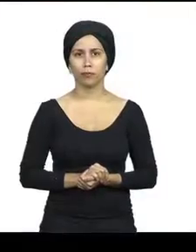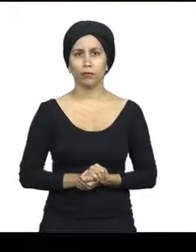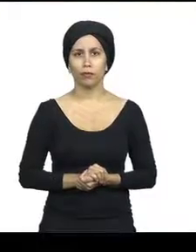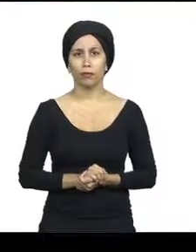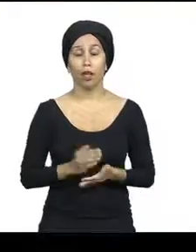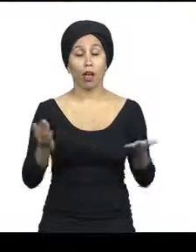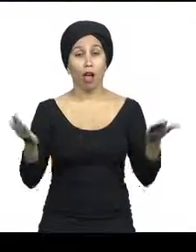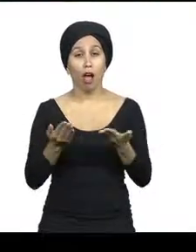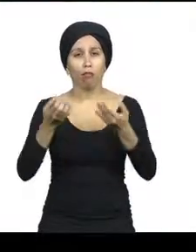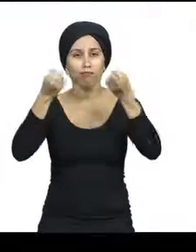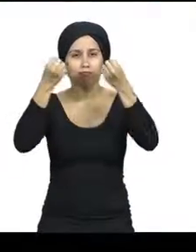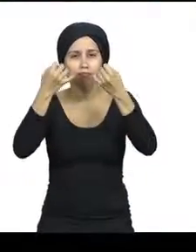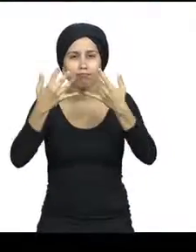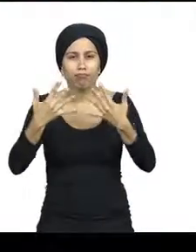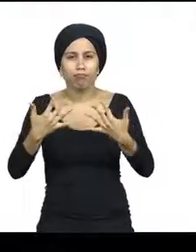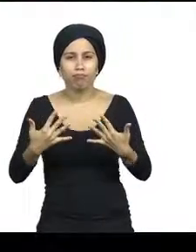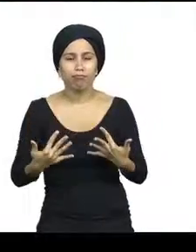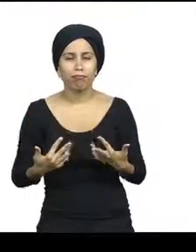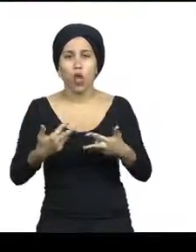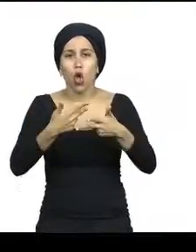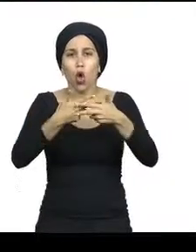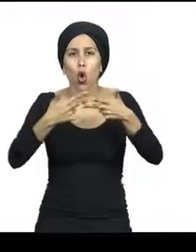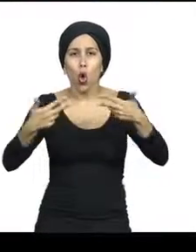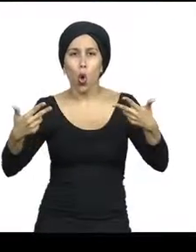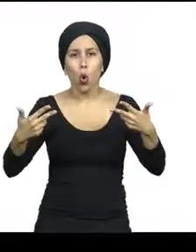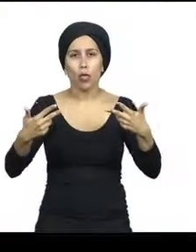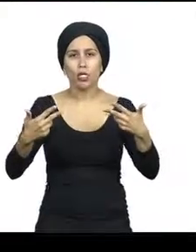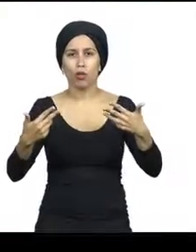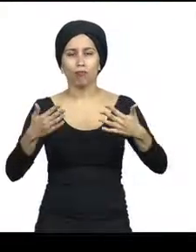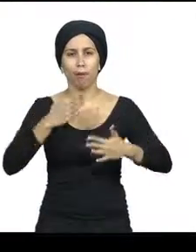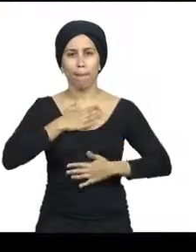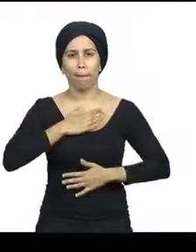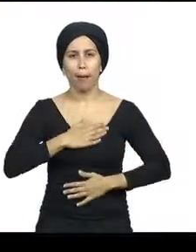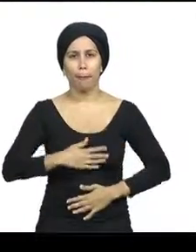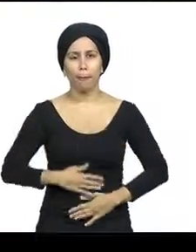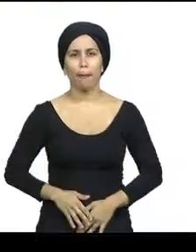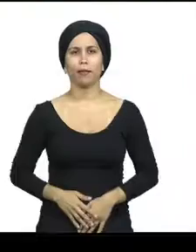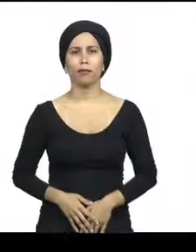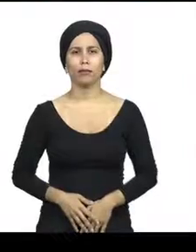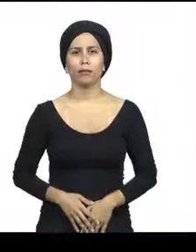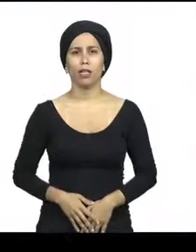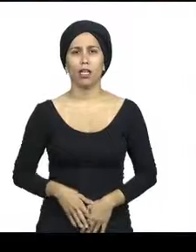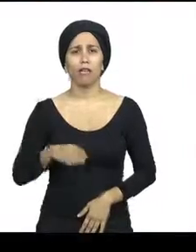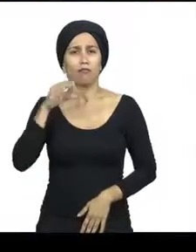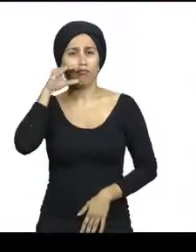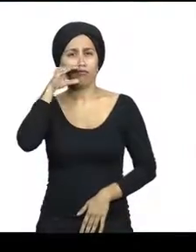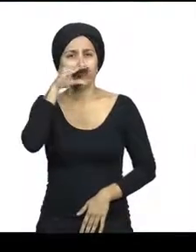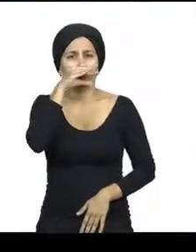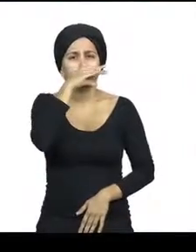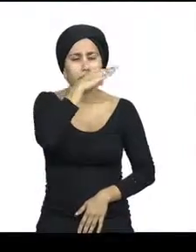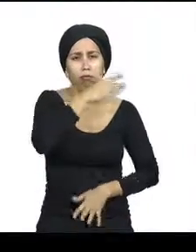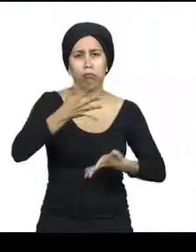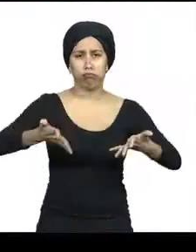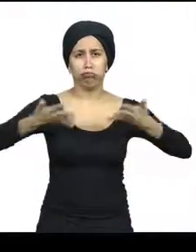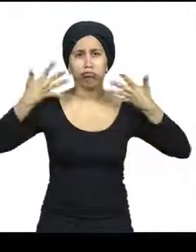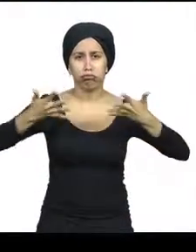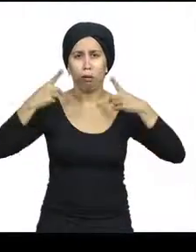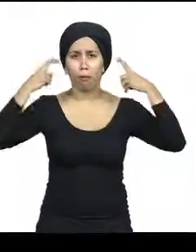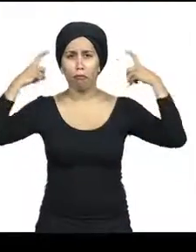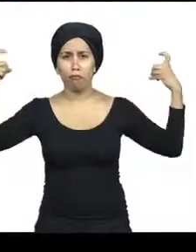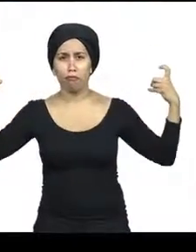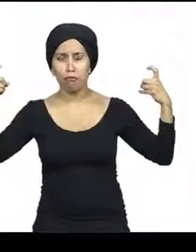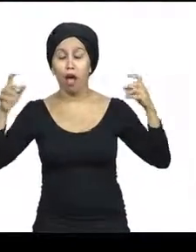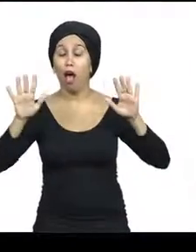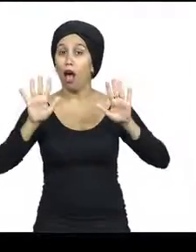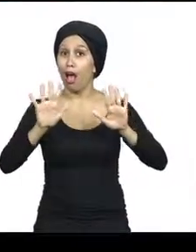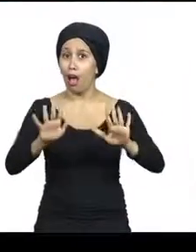Vamos falar um pouco mais sobre alguns agentes físicos, que são ruídos, calor, entre outros. Mas antes, é importante lembrar que a empresa toma todas